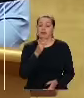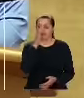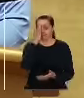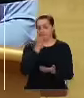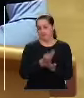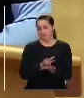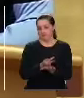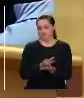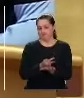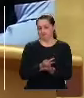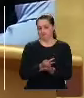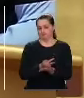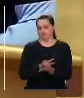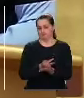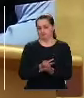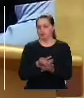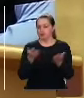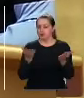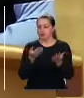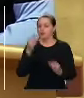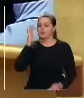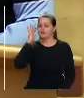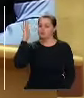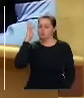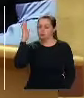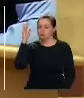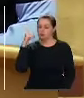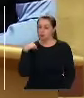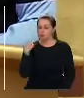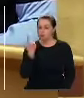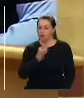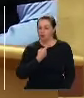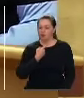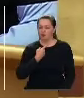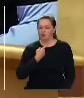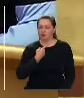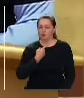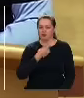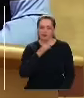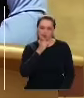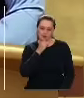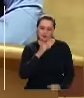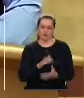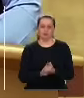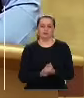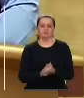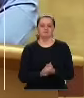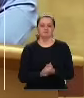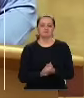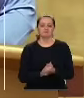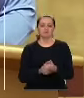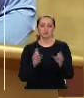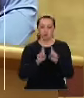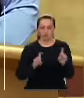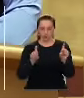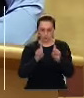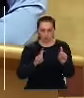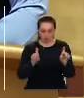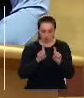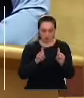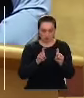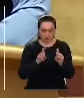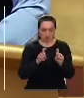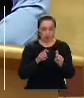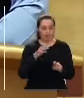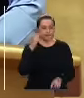Então, você já imaginou se a gente vivesse todo dia fazendo uma limpeza? Tem gente que limpa o HD do computador dela, ela vive tirando para